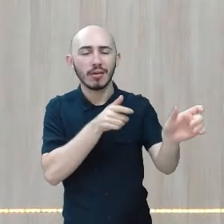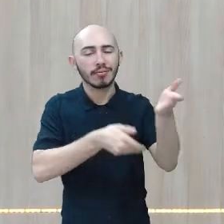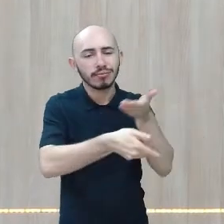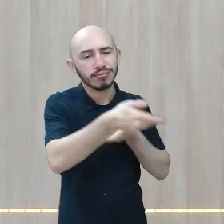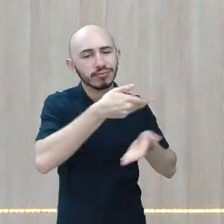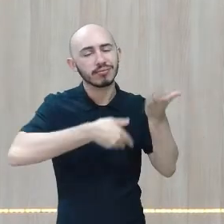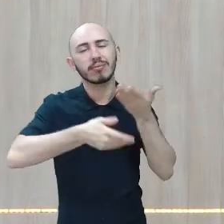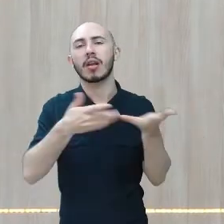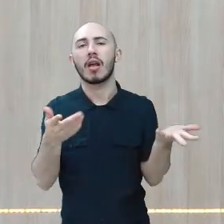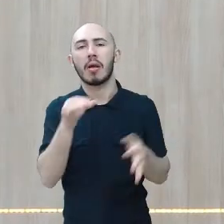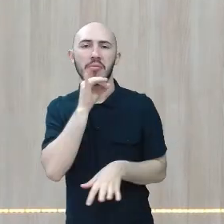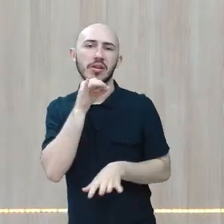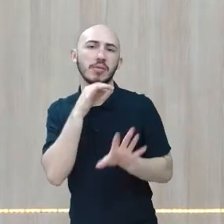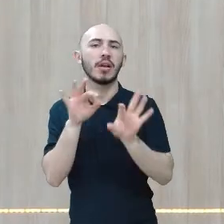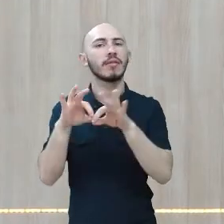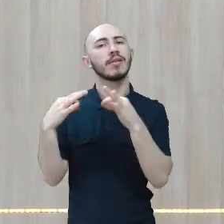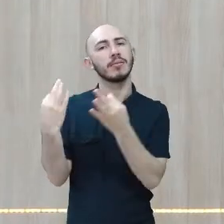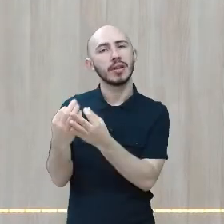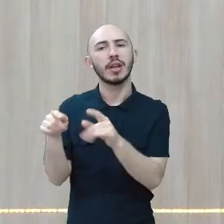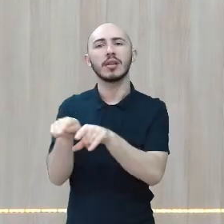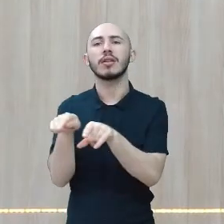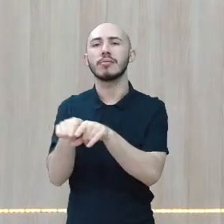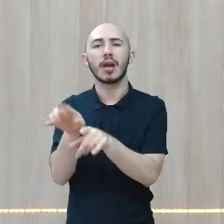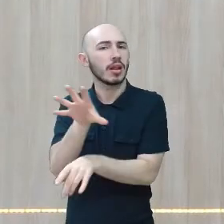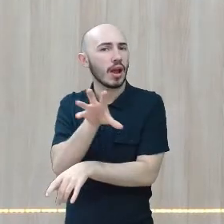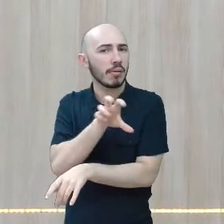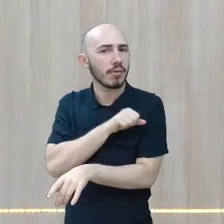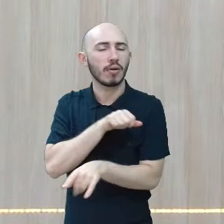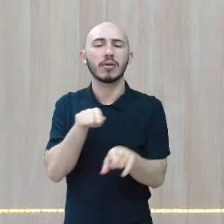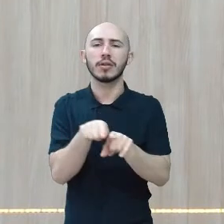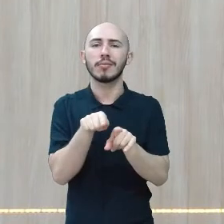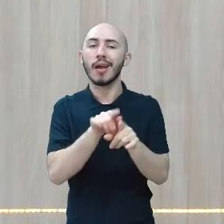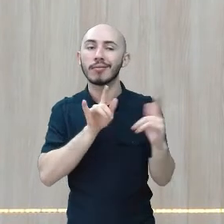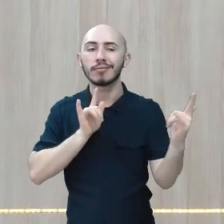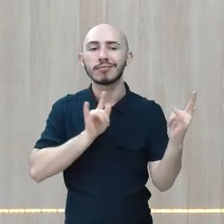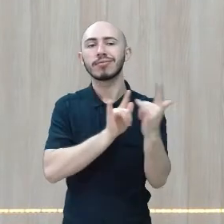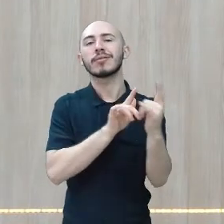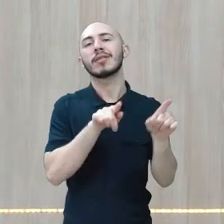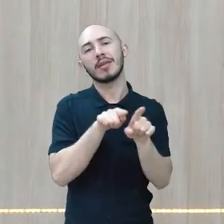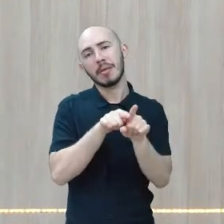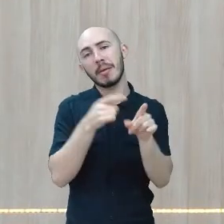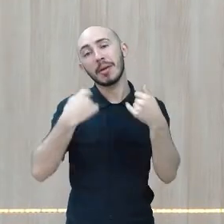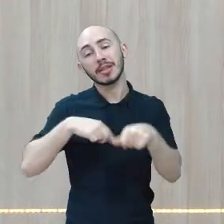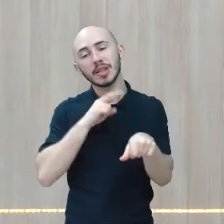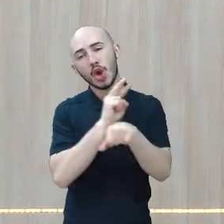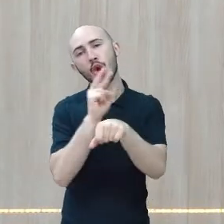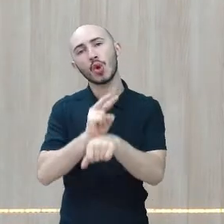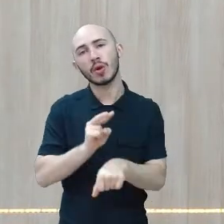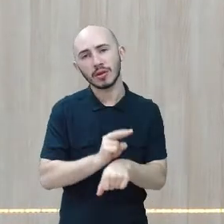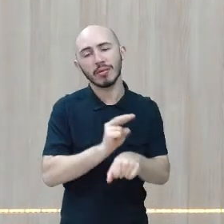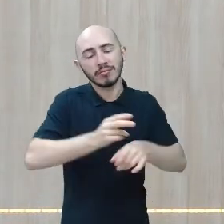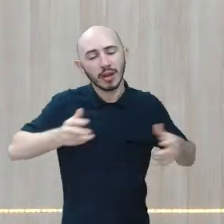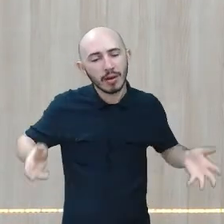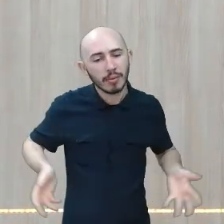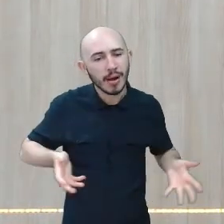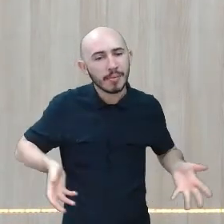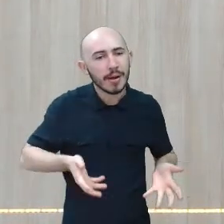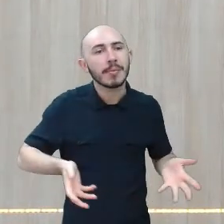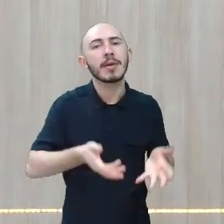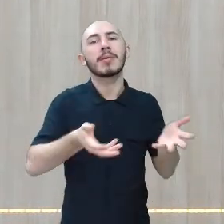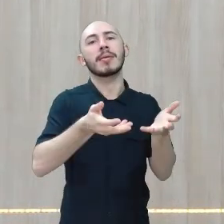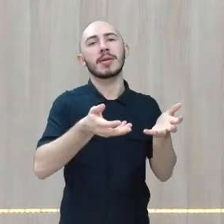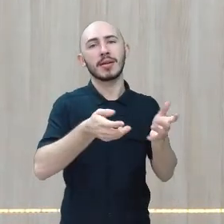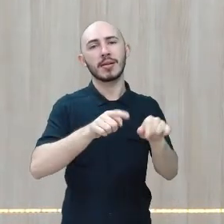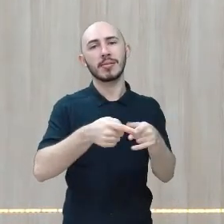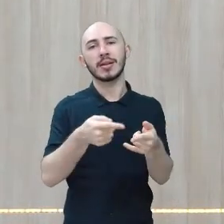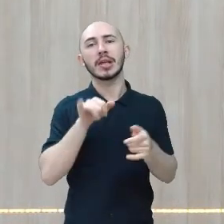nossa família, a relação amorosa, em todos os aspectos. Se cuidamos, não é? Alimentamos